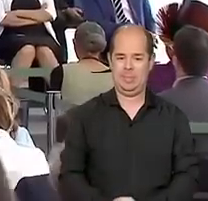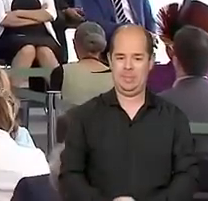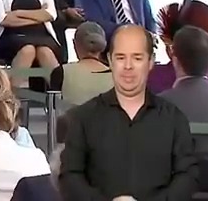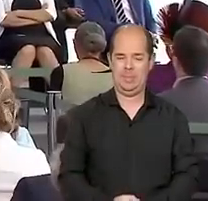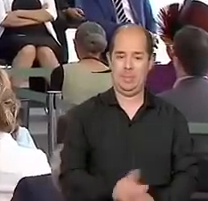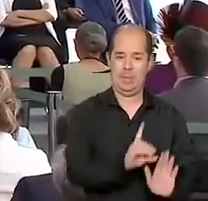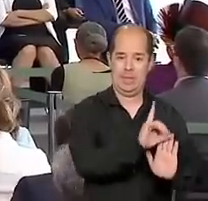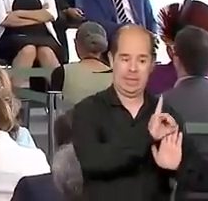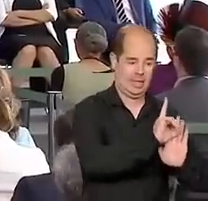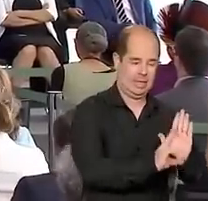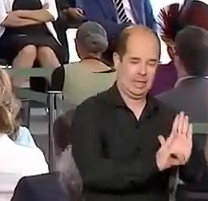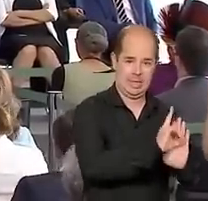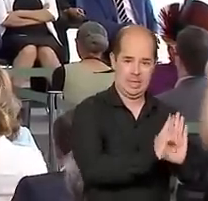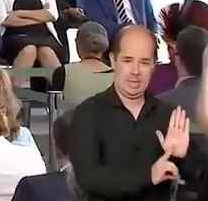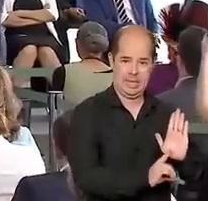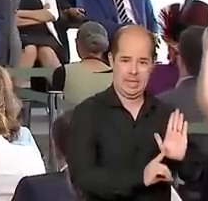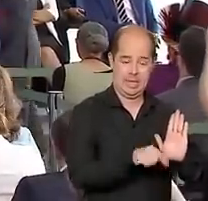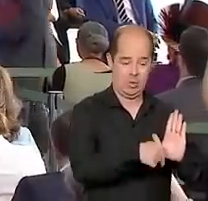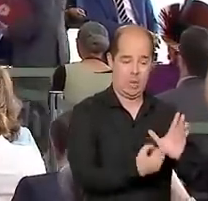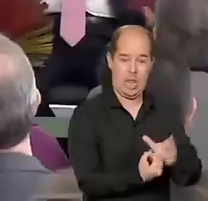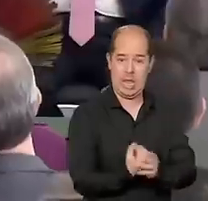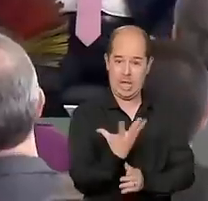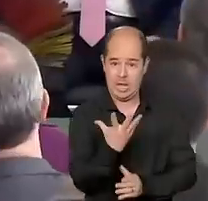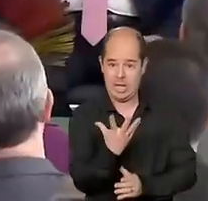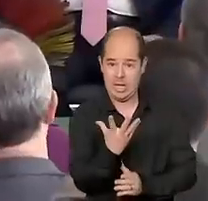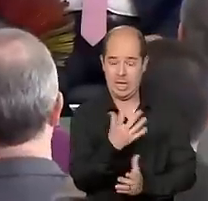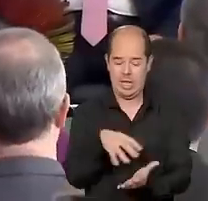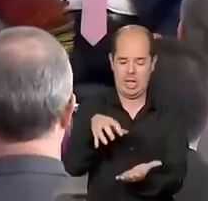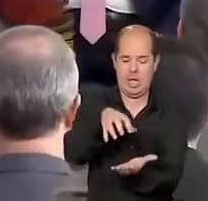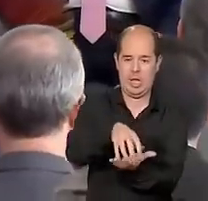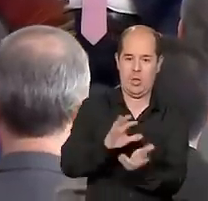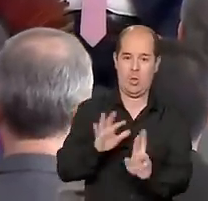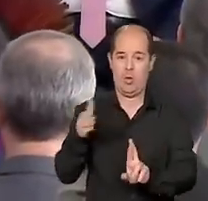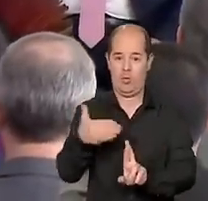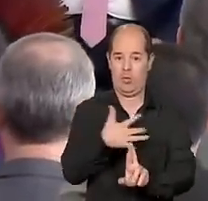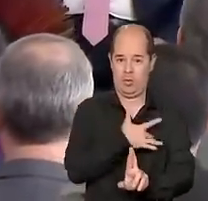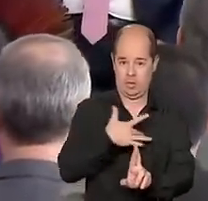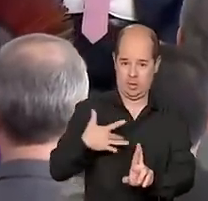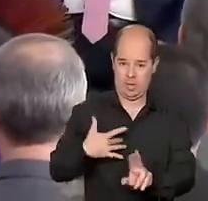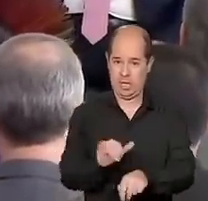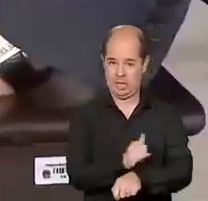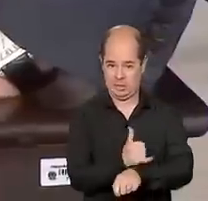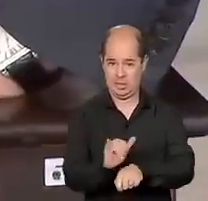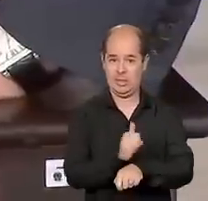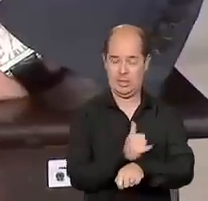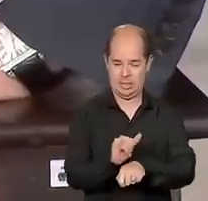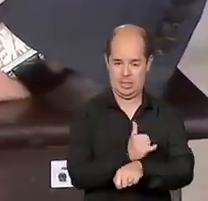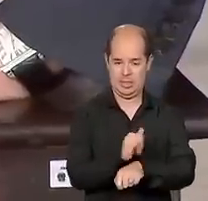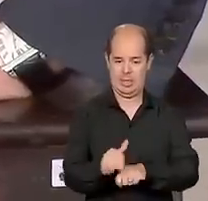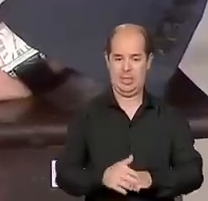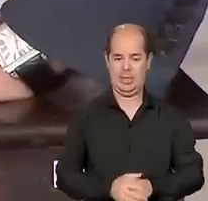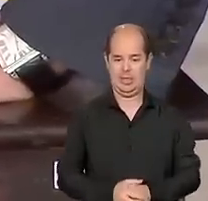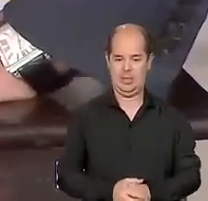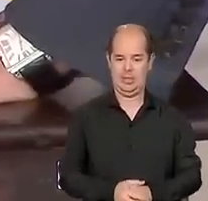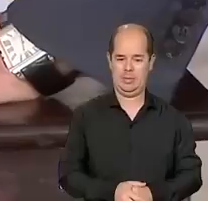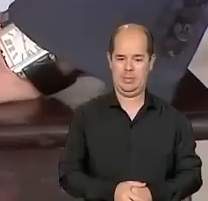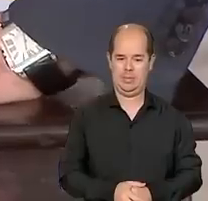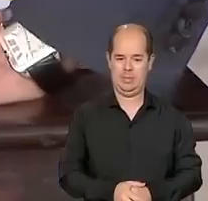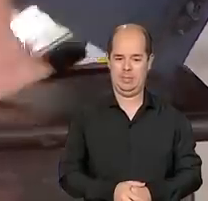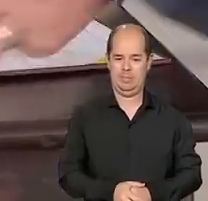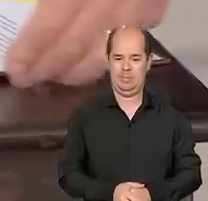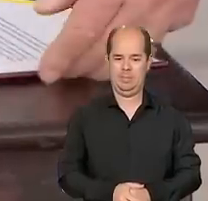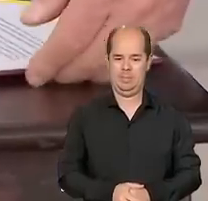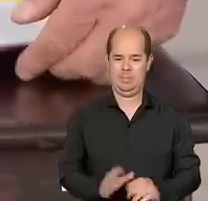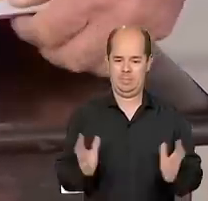Decreto que institui a Estratégia Nacional para o Desenvolvimento do Complexo Econômico e Industrial da Saúde.